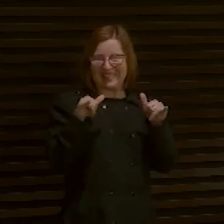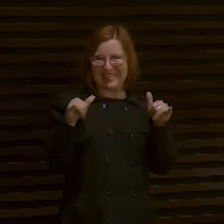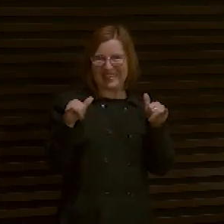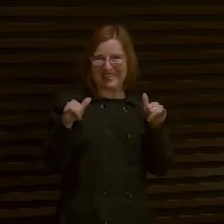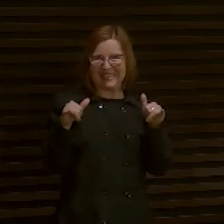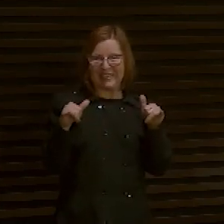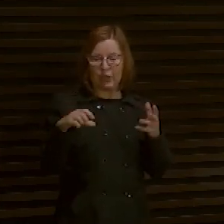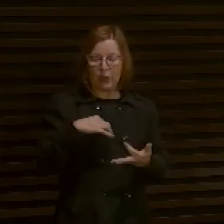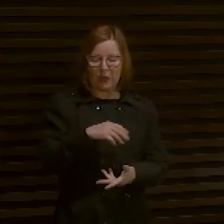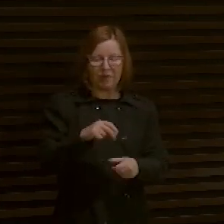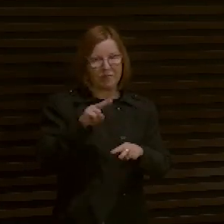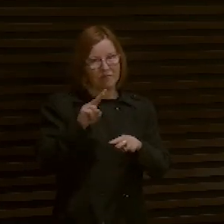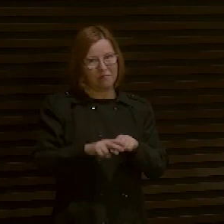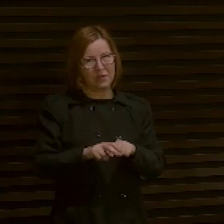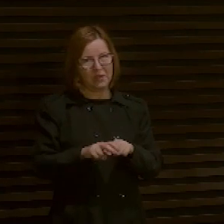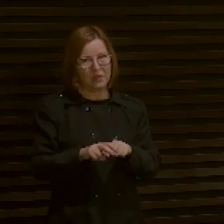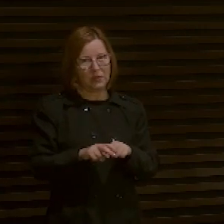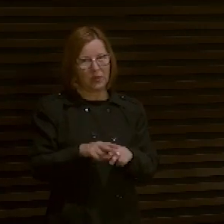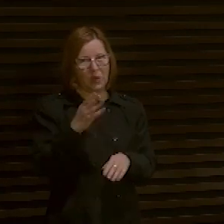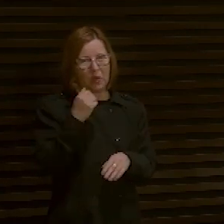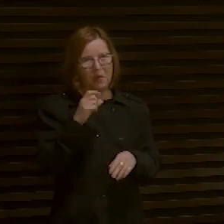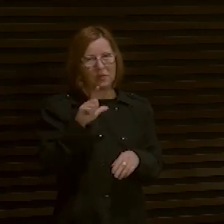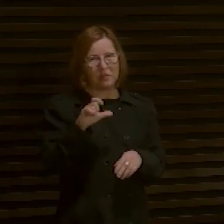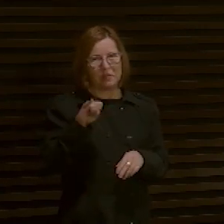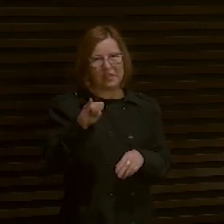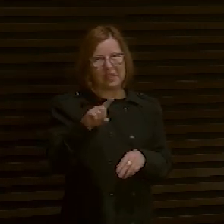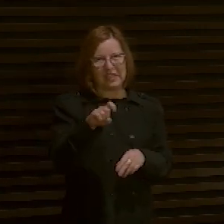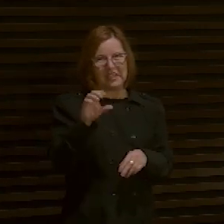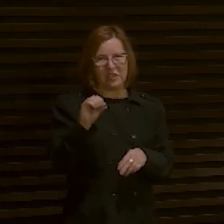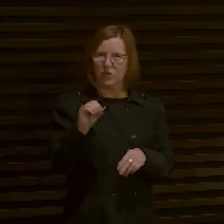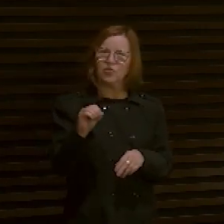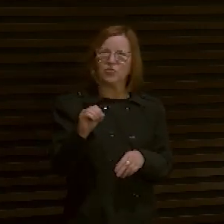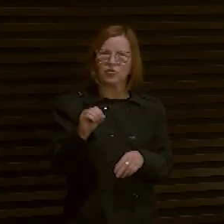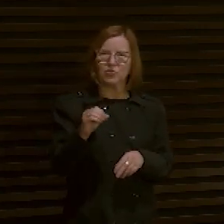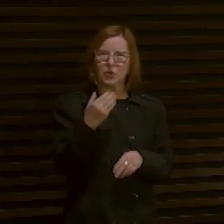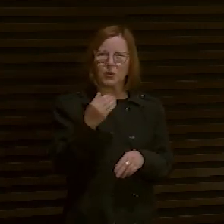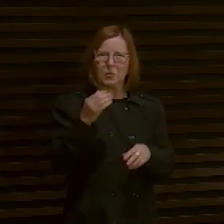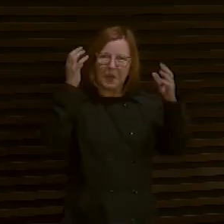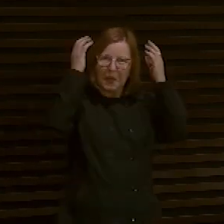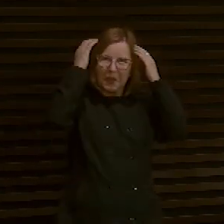O mundo está preso, meus irmãos, comendo esterco, comendo cabeça de jumento nesse mundo.